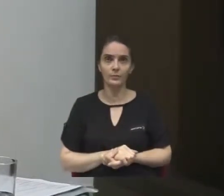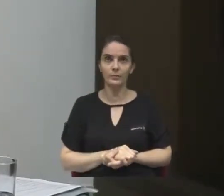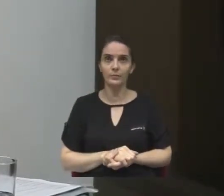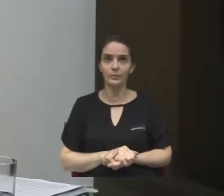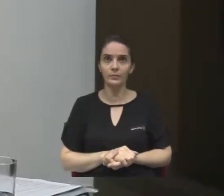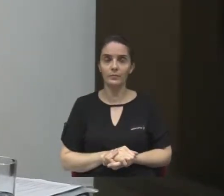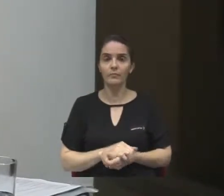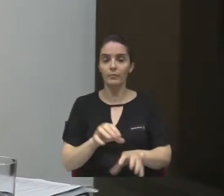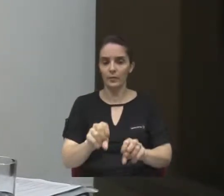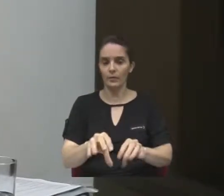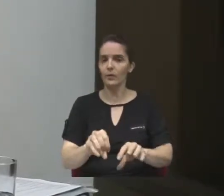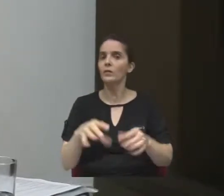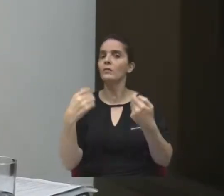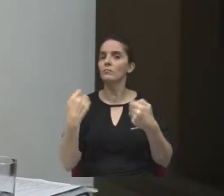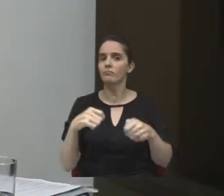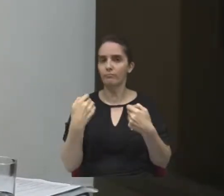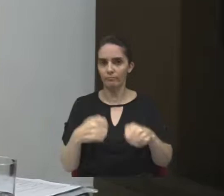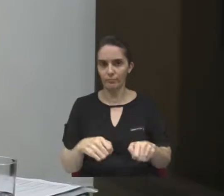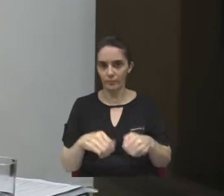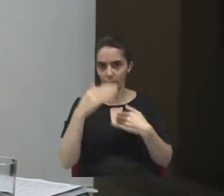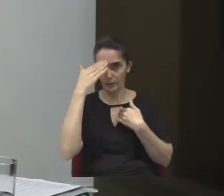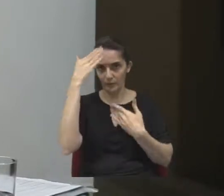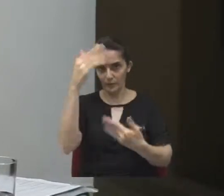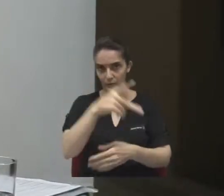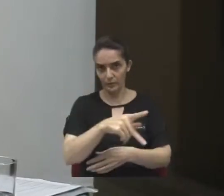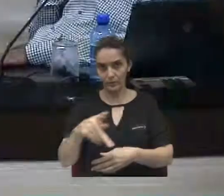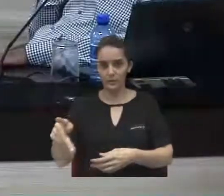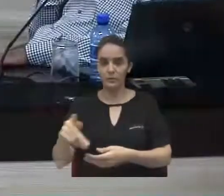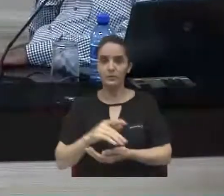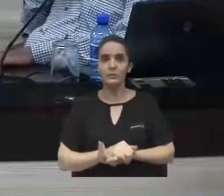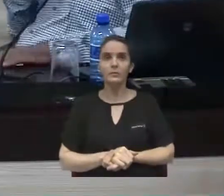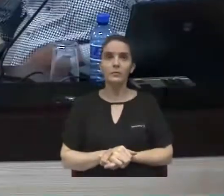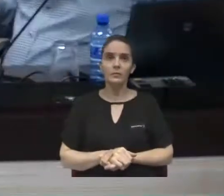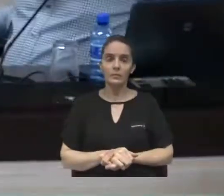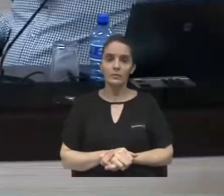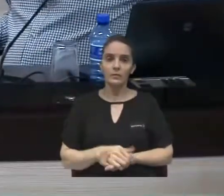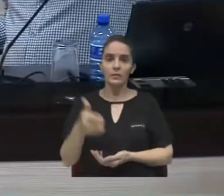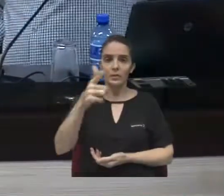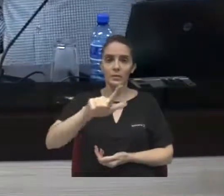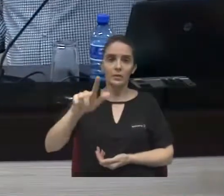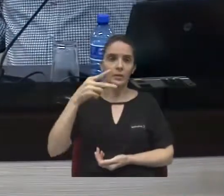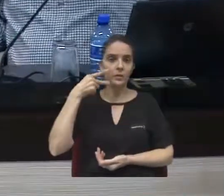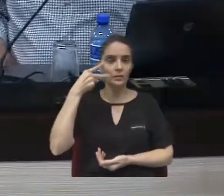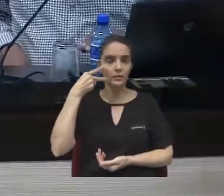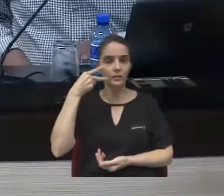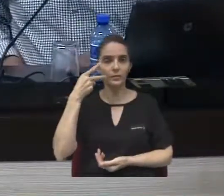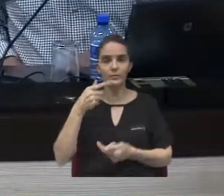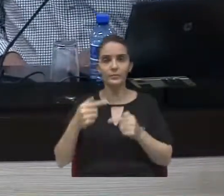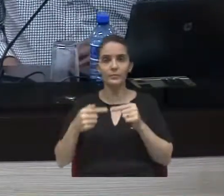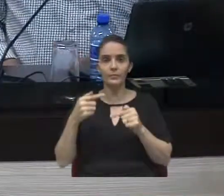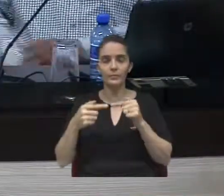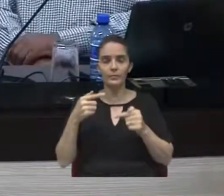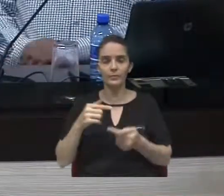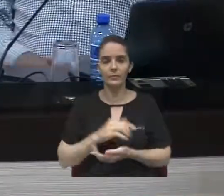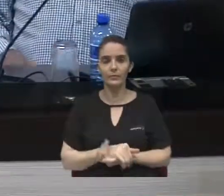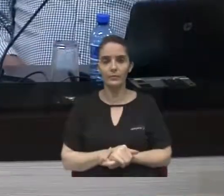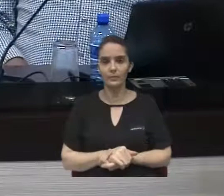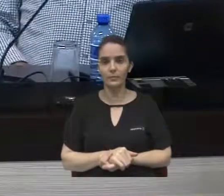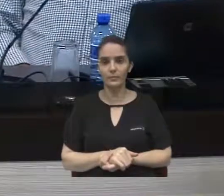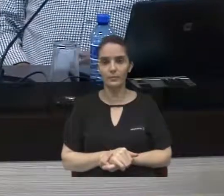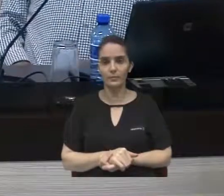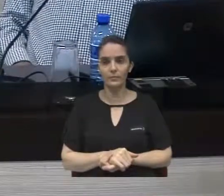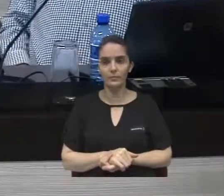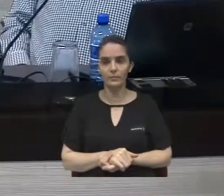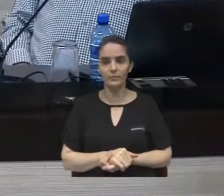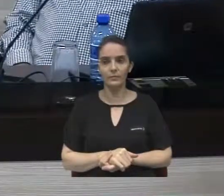dar educação a essas crianças, com certeza. Obrigado, senhor presidente. Mais algum vereador deseja discutir? Eu desejo discutir, presidente.